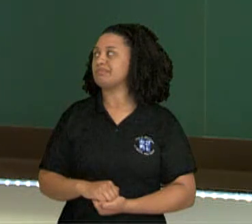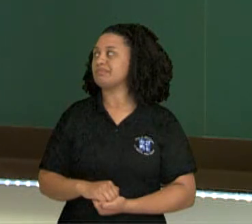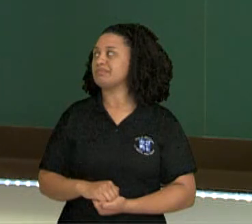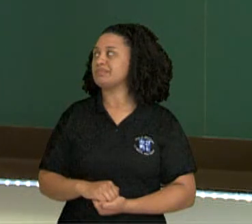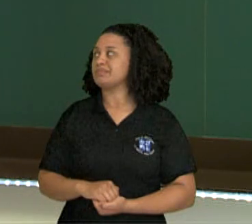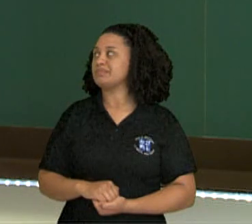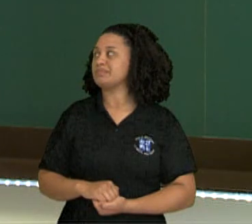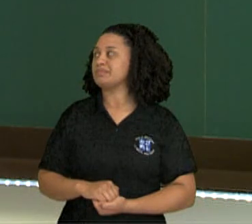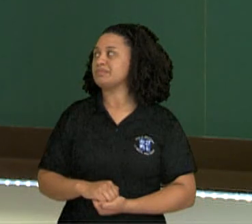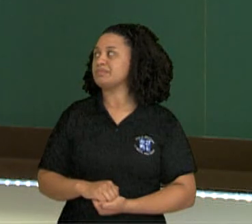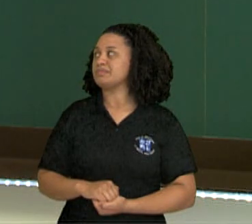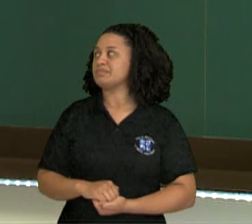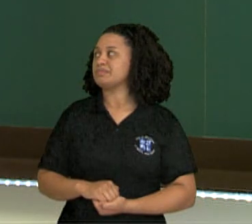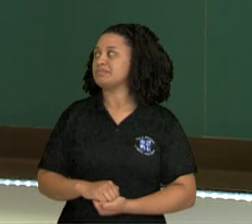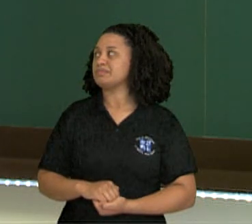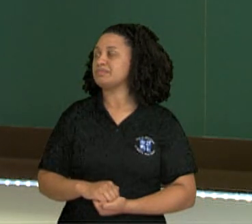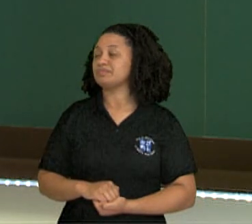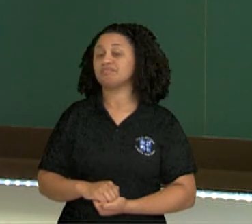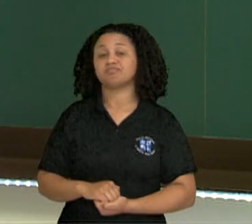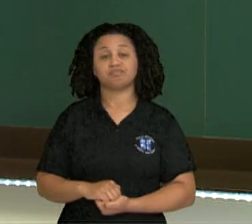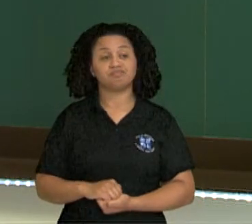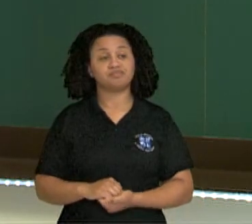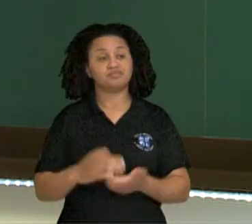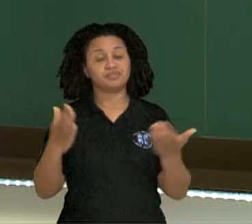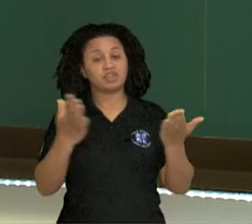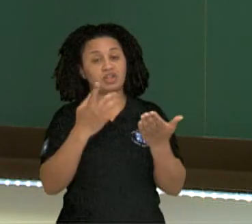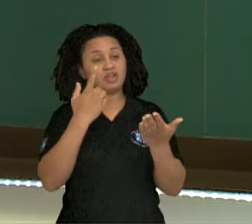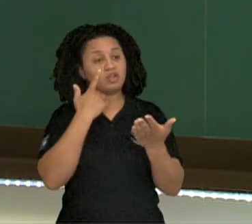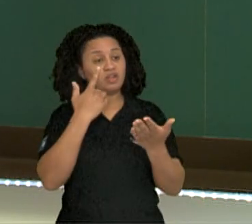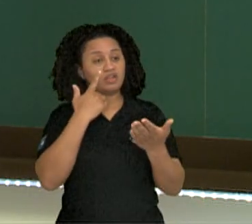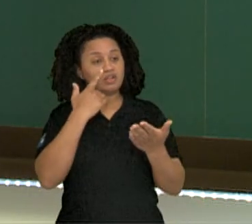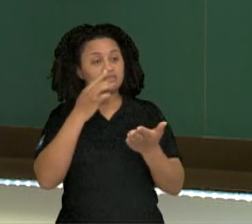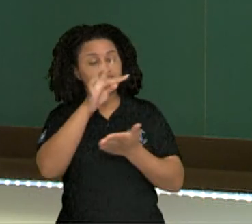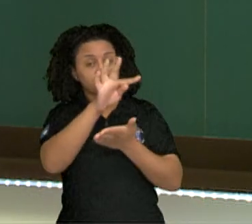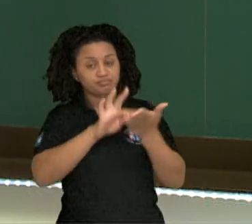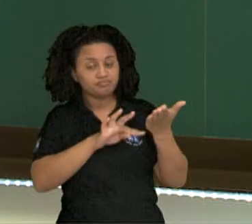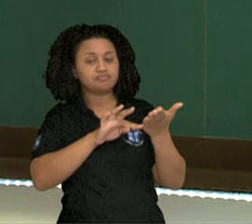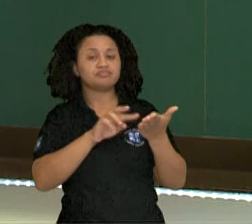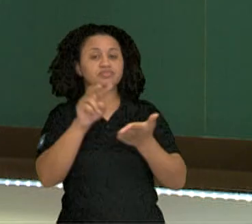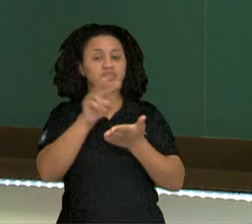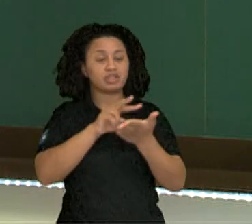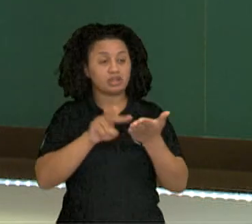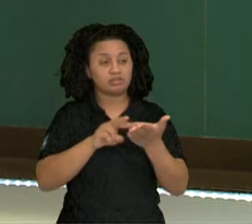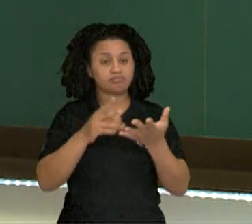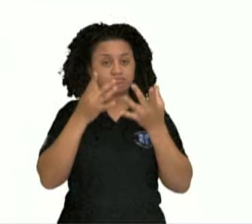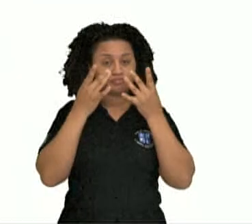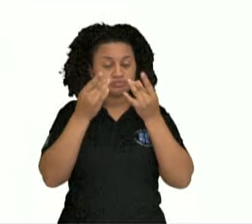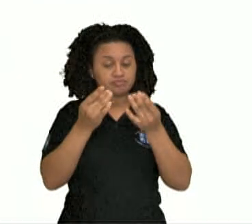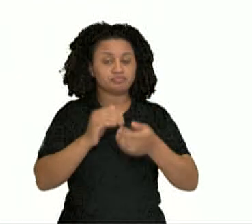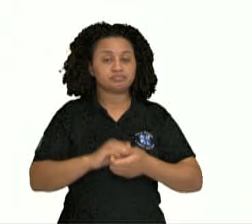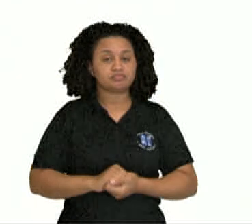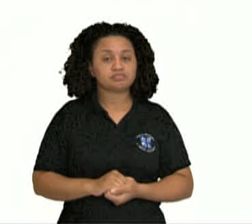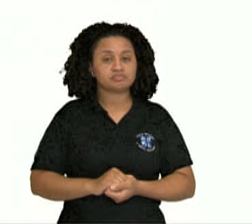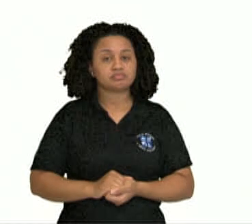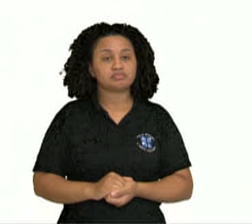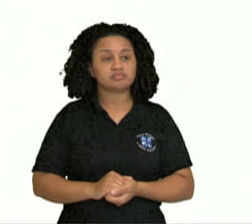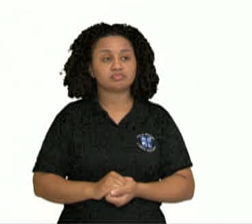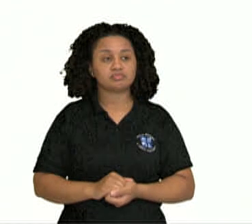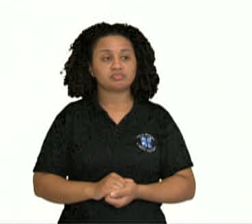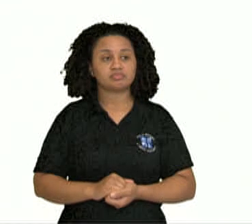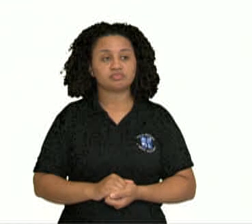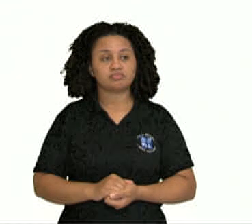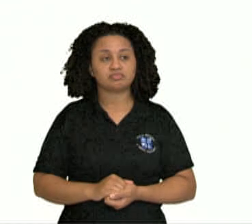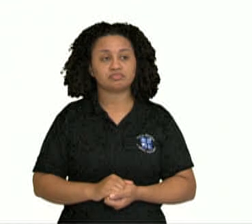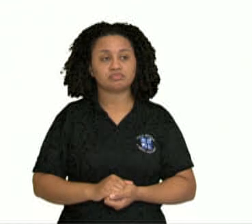vivam. A ler, vamos ver aqui agora esse texto, leiam, prestem atenção. Bien? Como padecer del